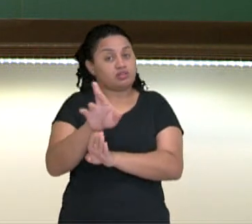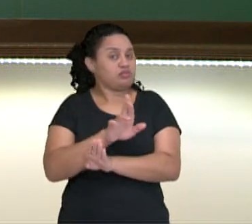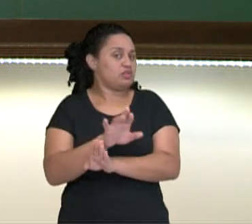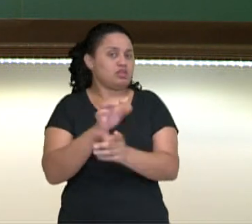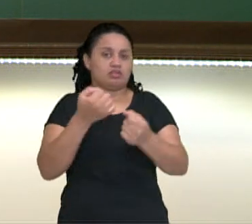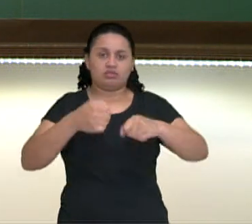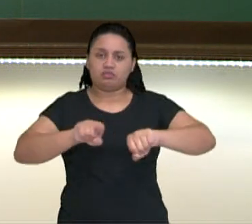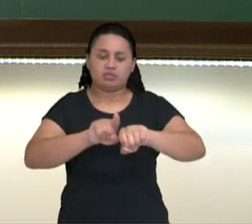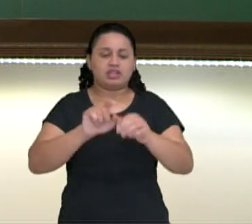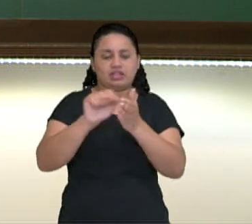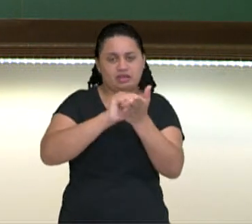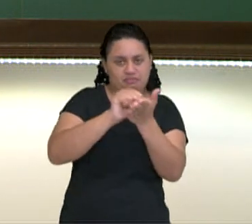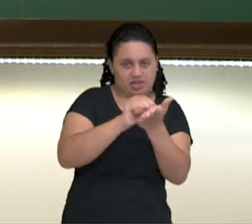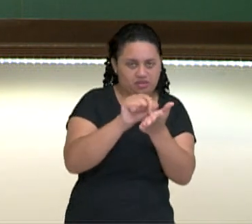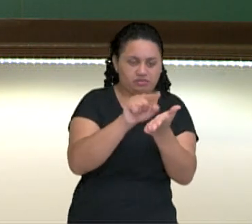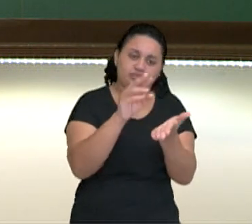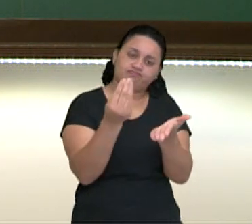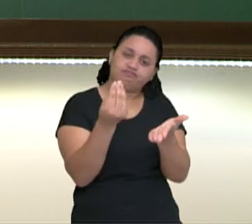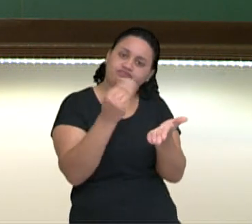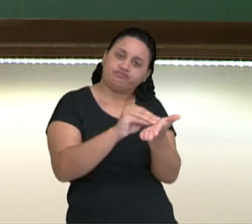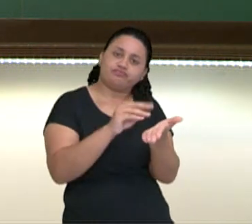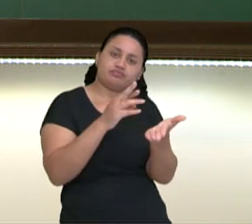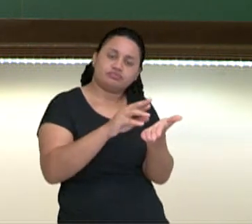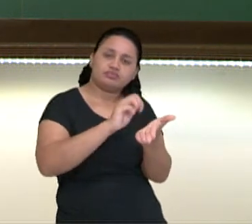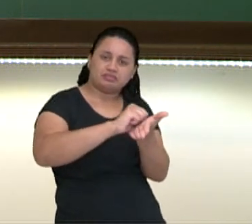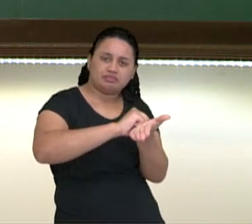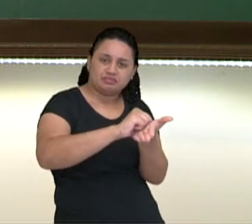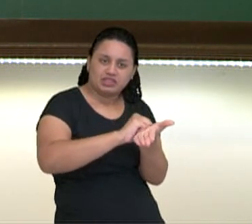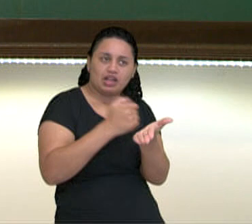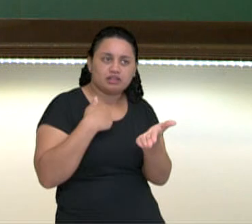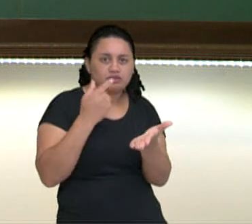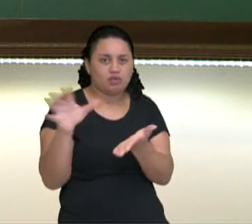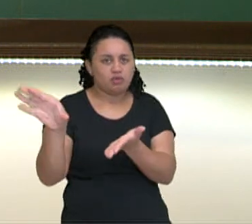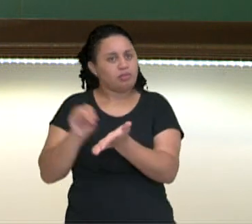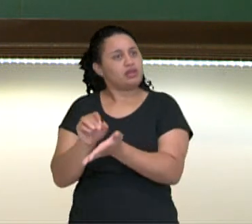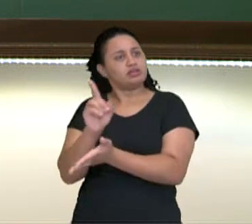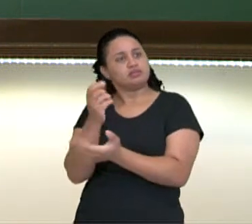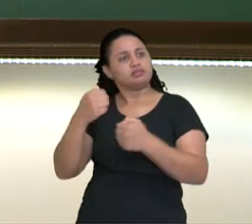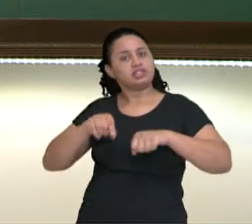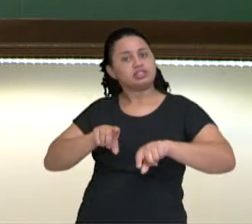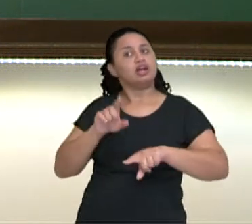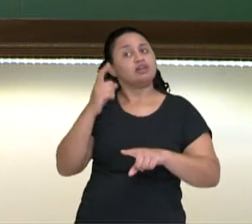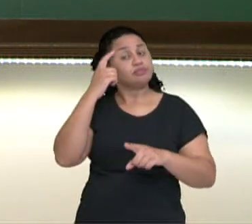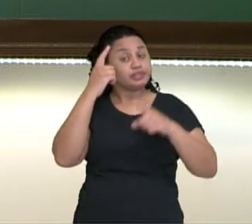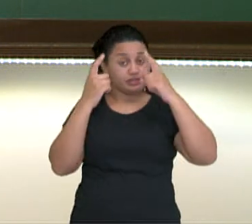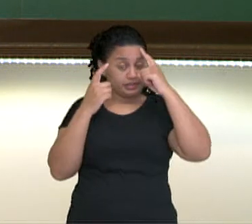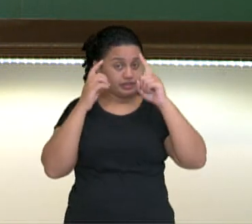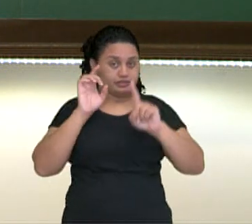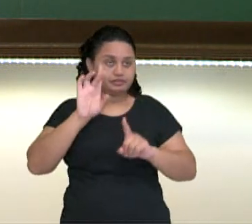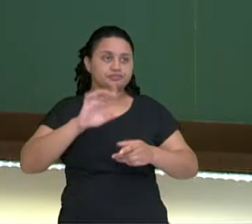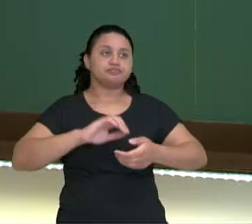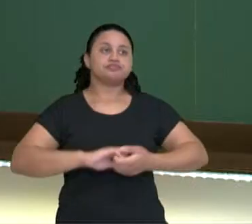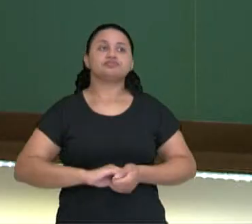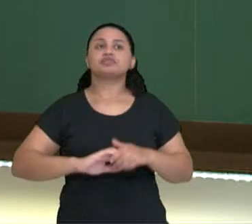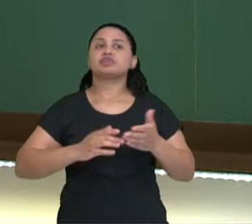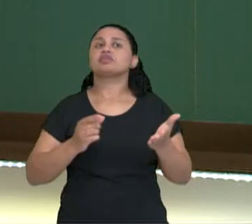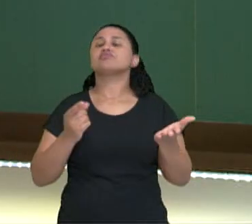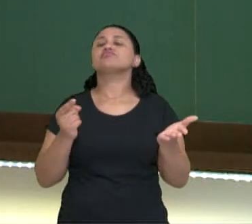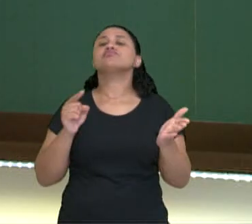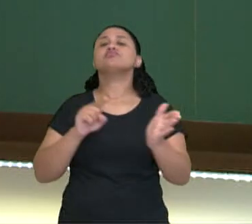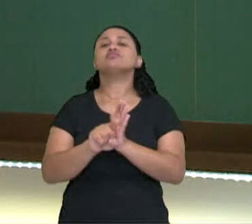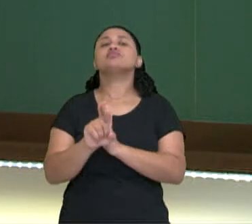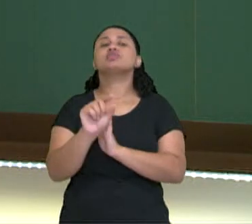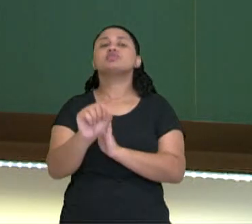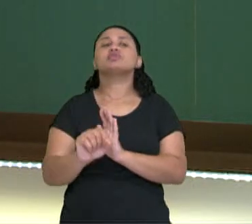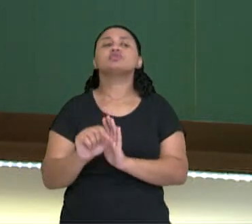precisa apagar o que você escreveu aí, é só uma ideia do que você pode ter respondido aí, tá? Então, quando eu pergunto what is fake